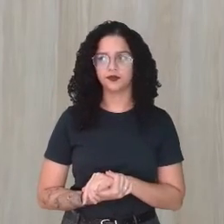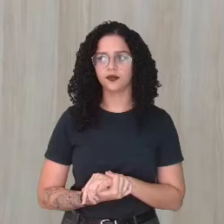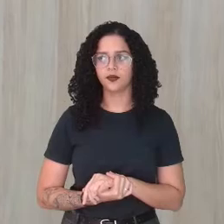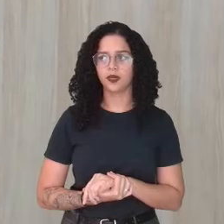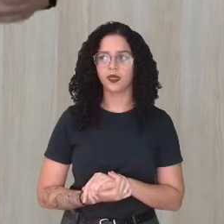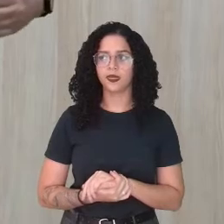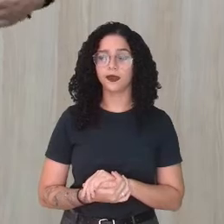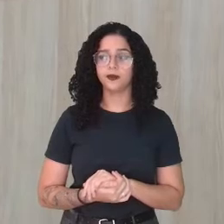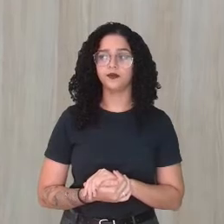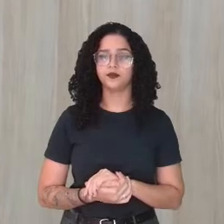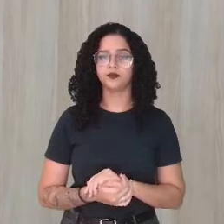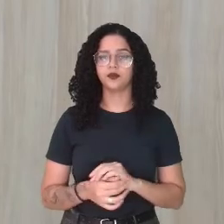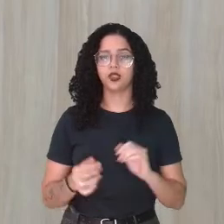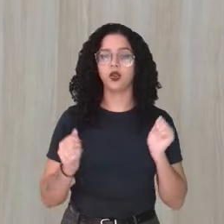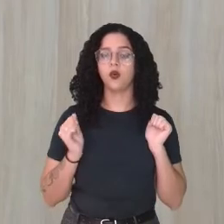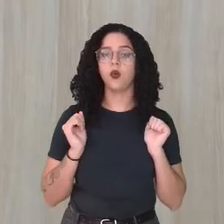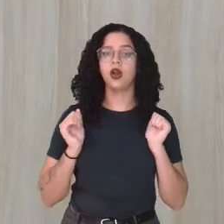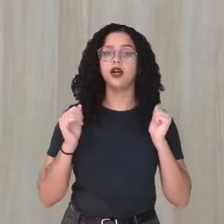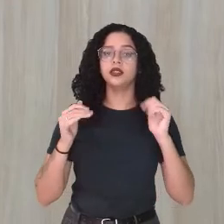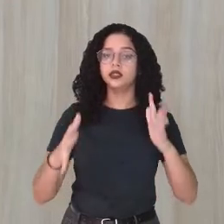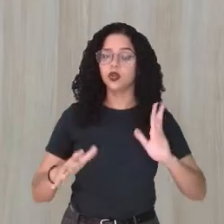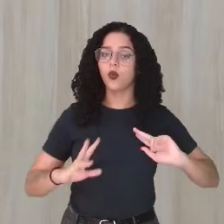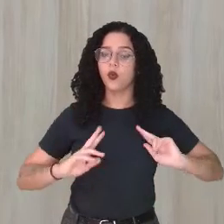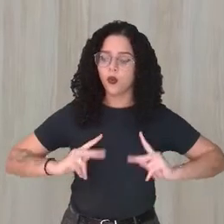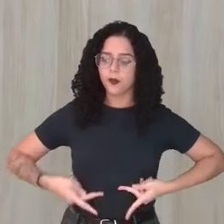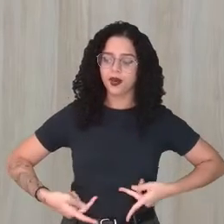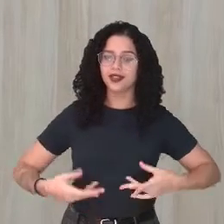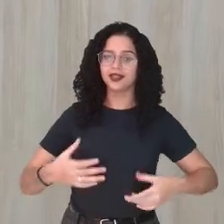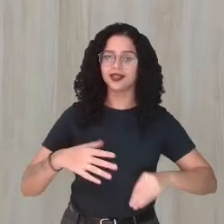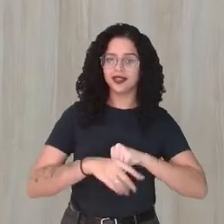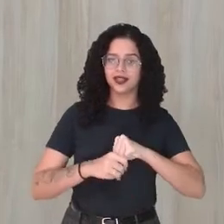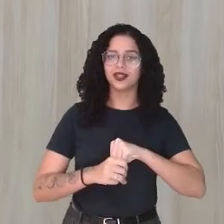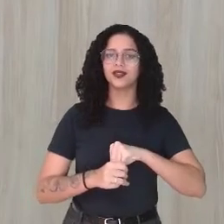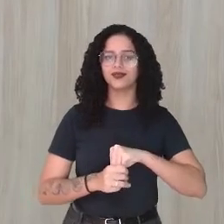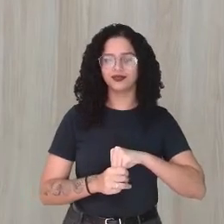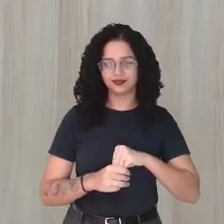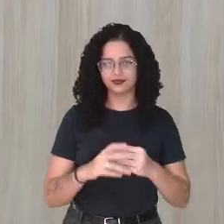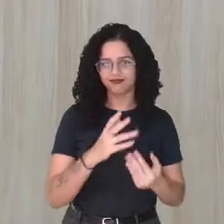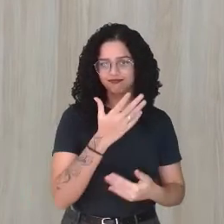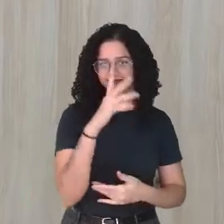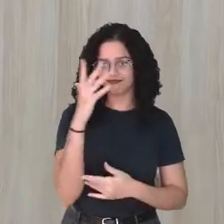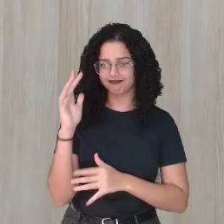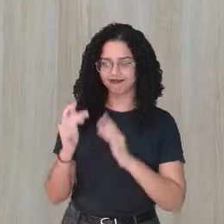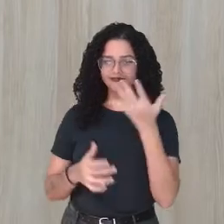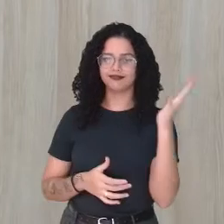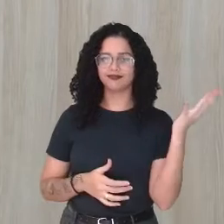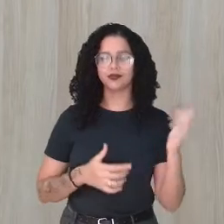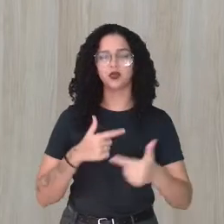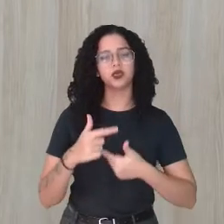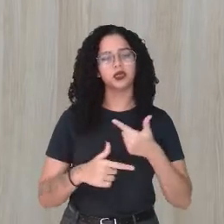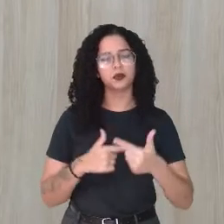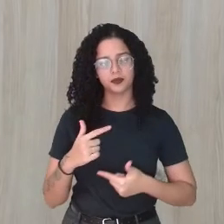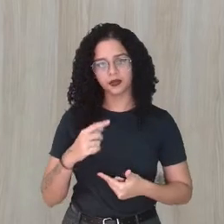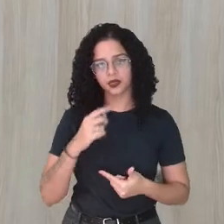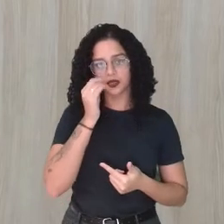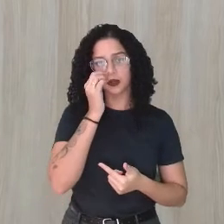uma ação, né, humana dentro do meio ambiente, do ponto de vista também do trabalho,